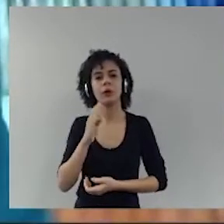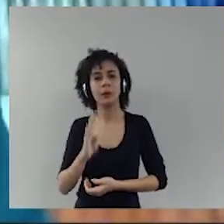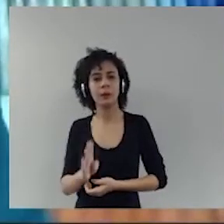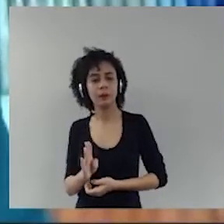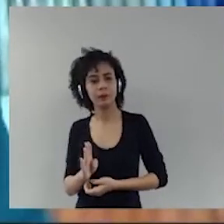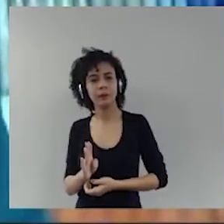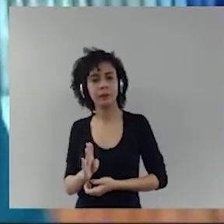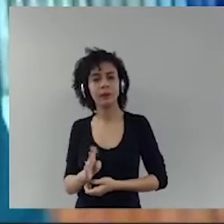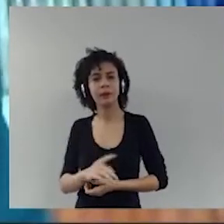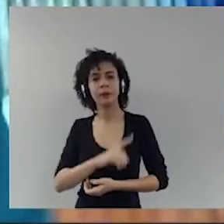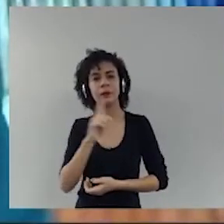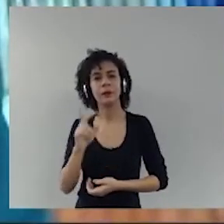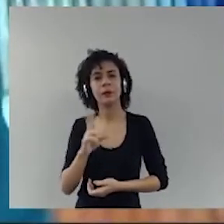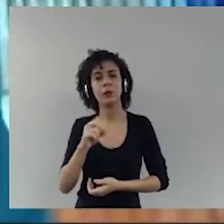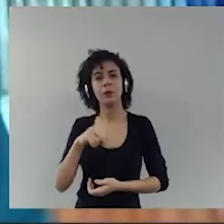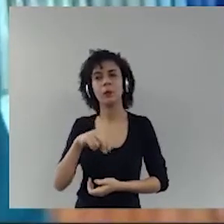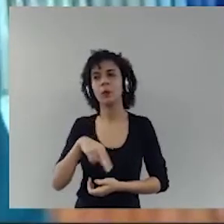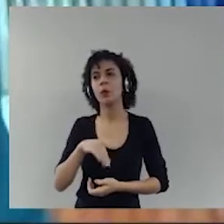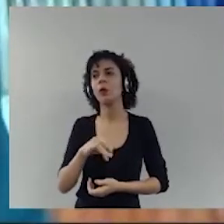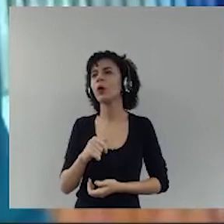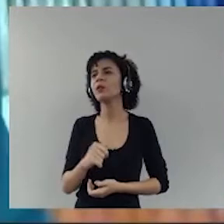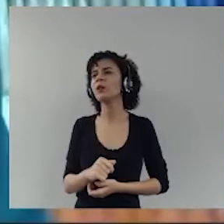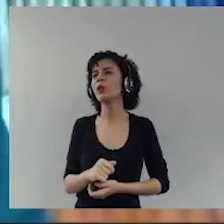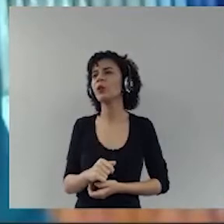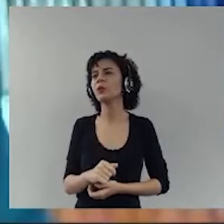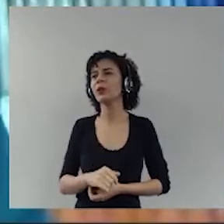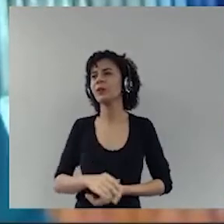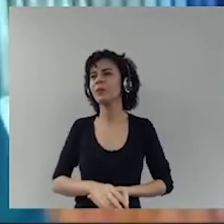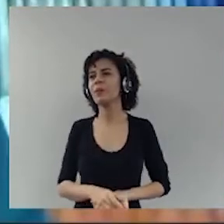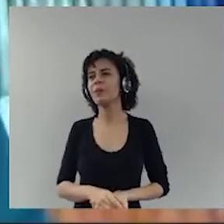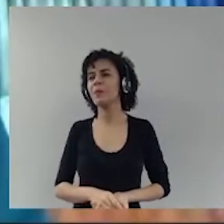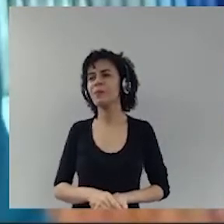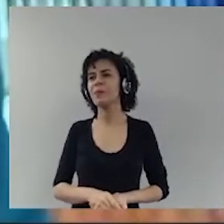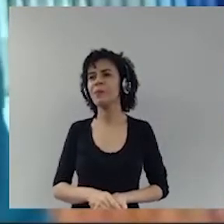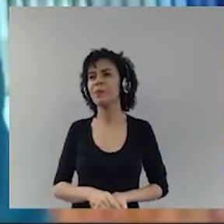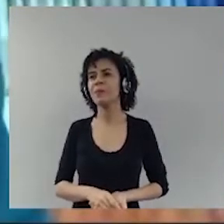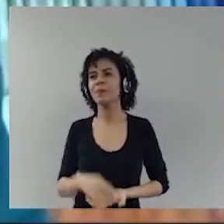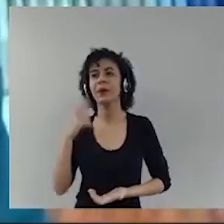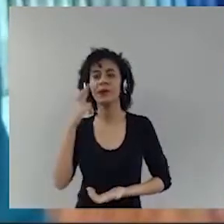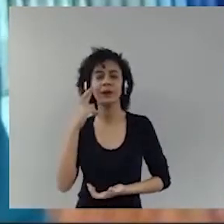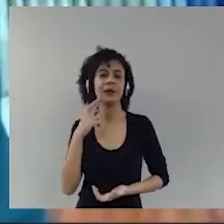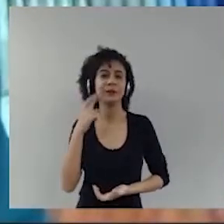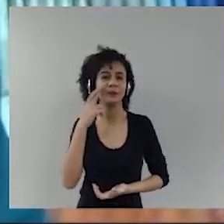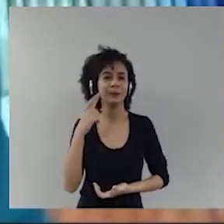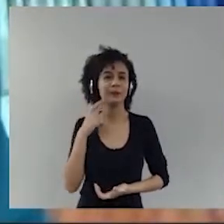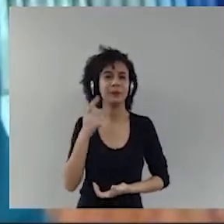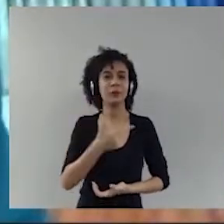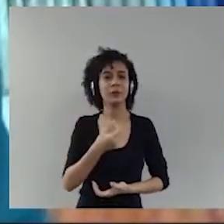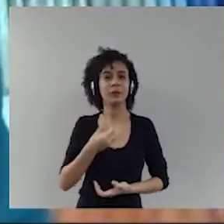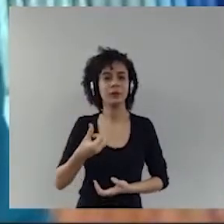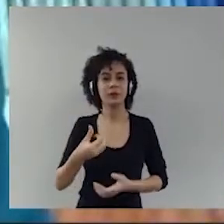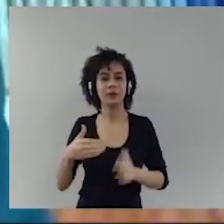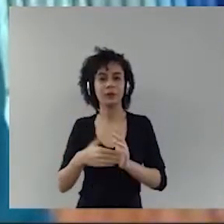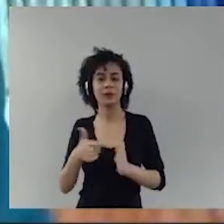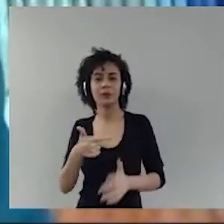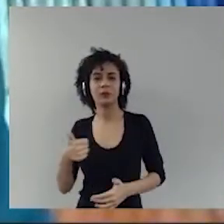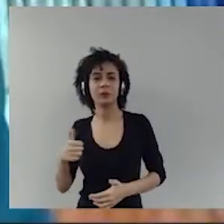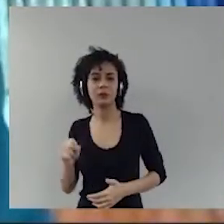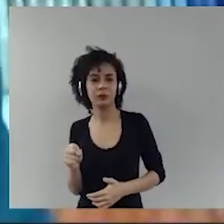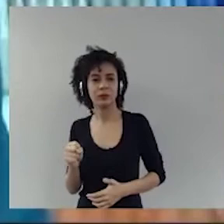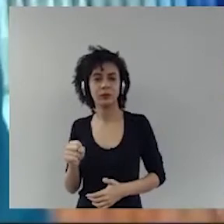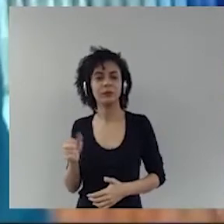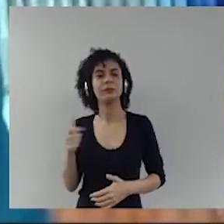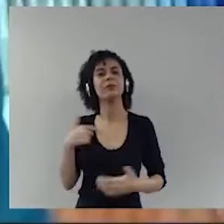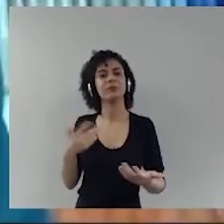seccional de rondônia por dois mandatos 2013 2015/2016 a 2018 e